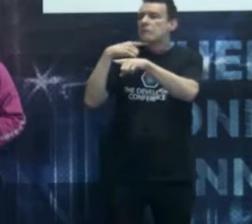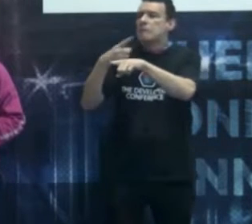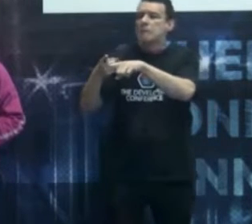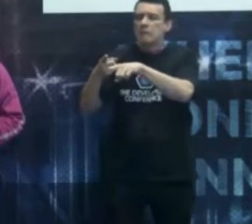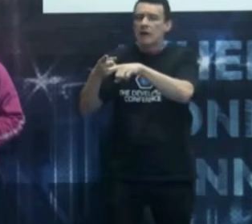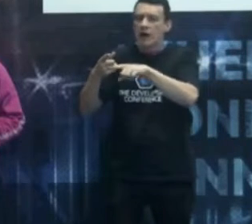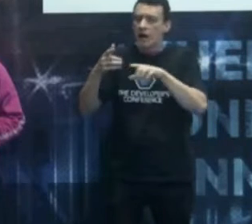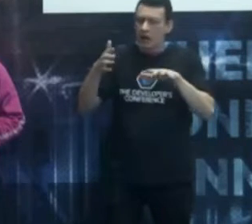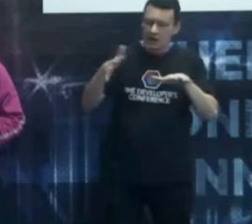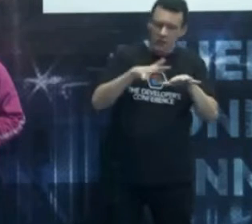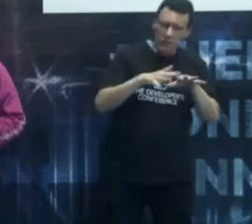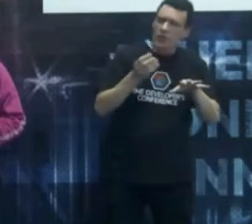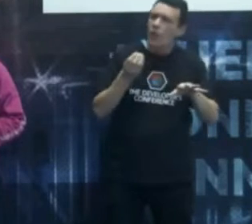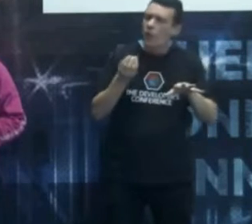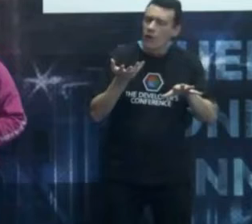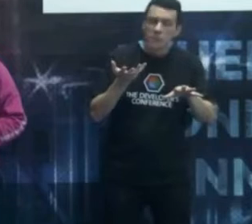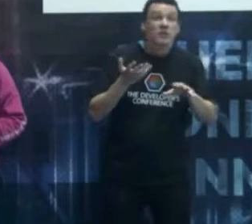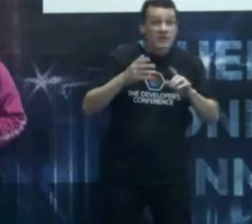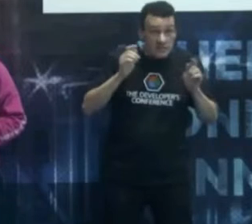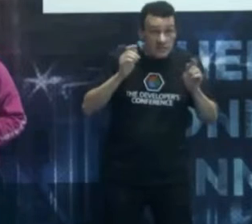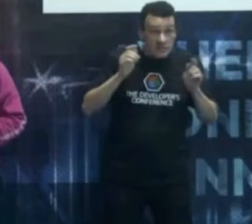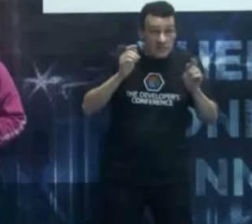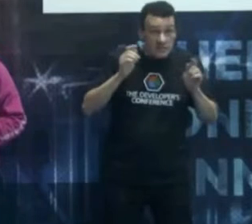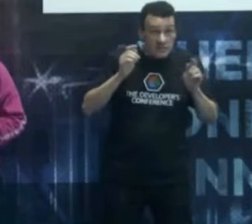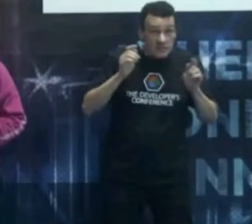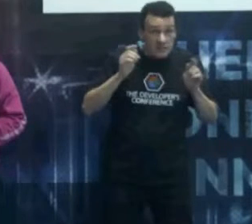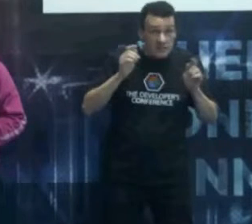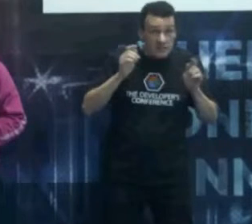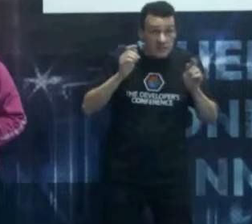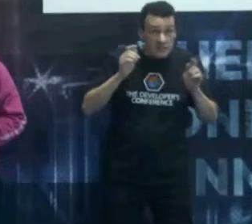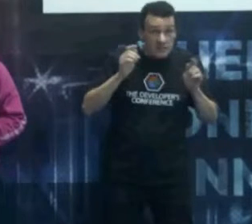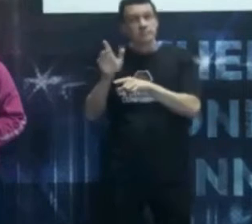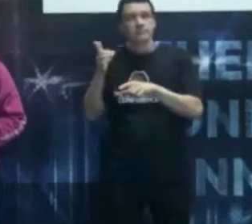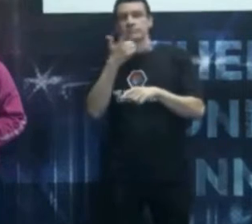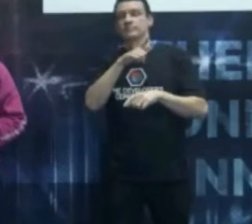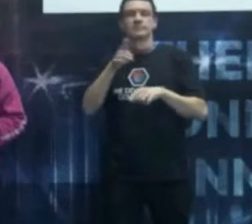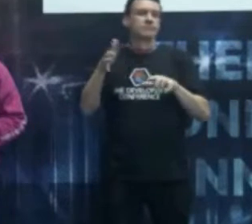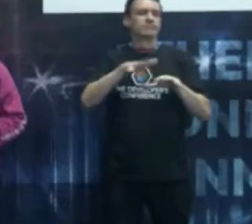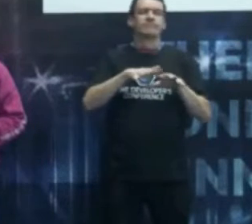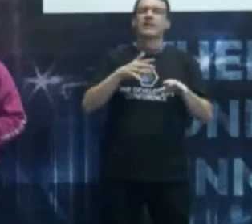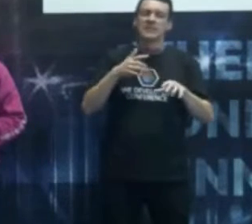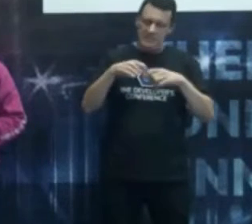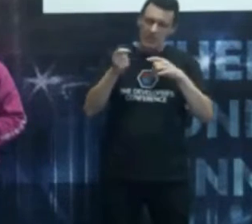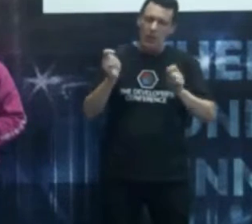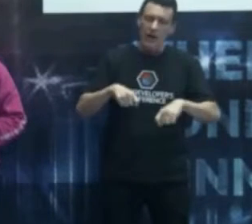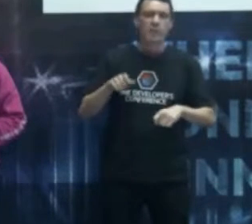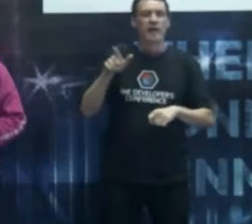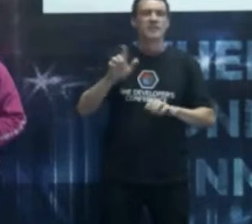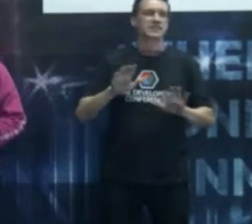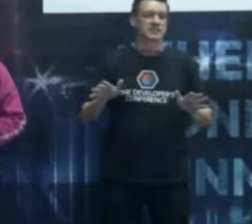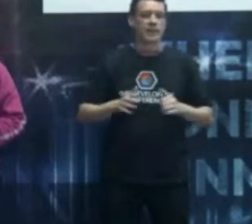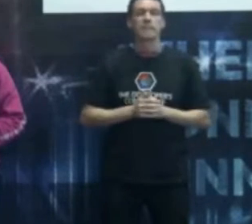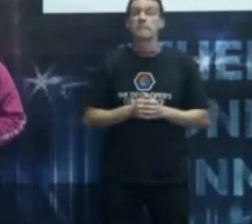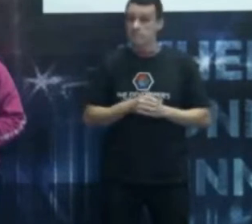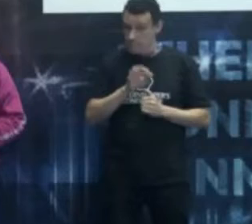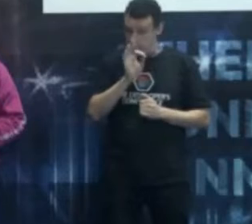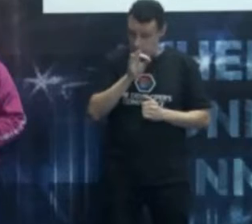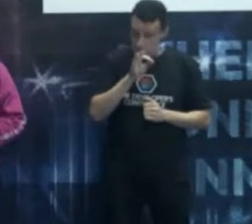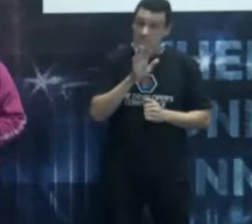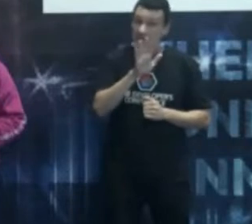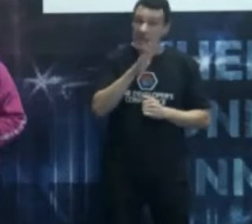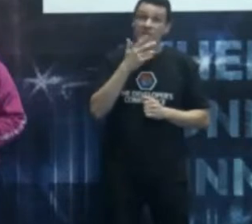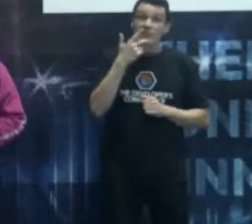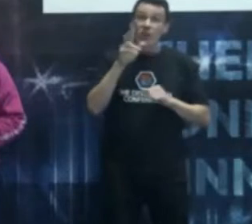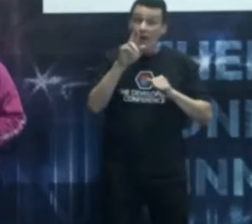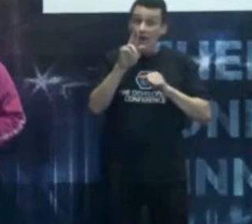fáceis. Exato, Vini. E falando no olhar RH mesmo, né? Já que o Vini chamou o RH aqui, eu acho